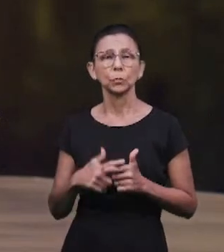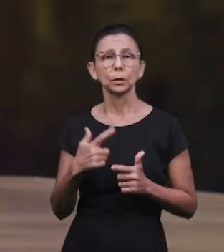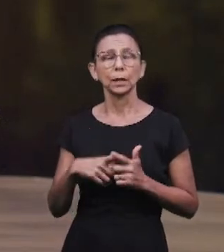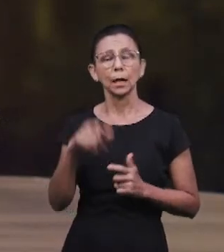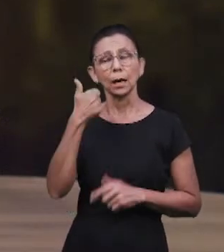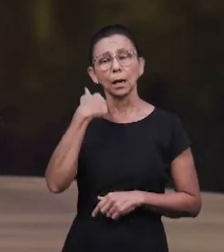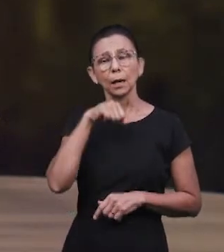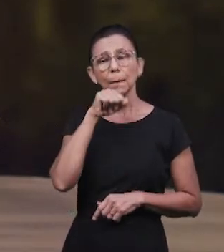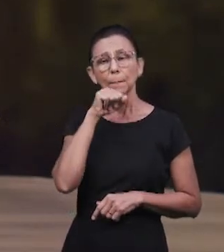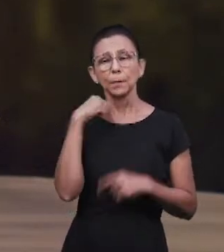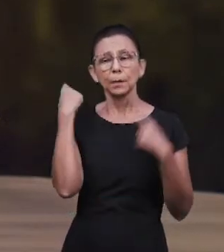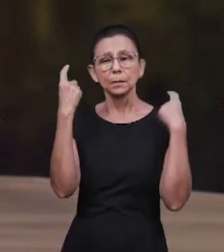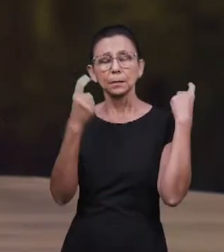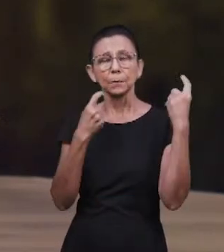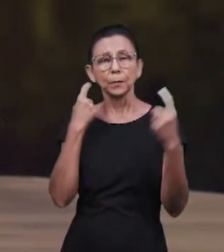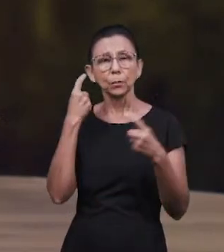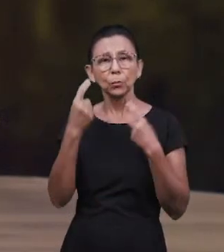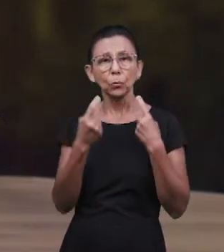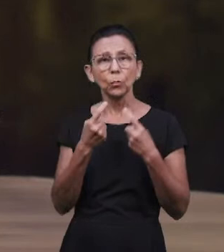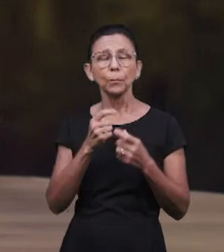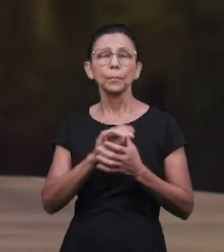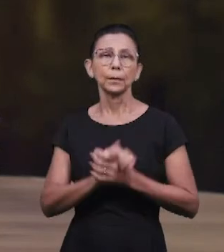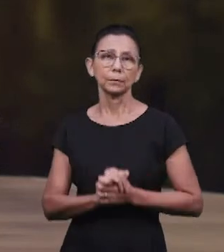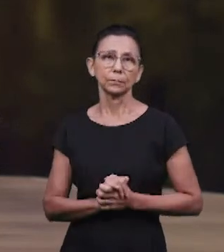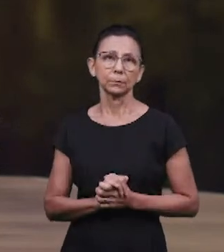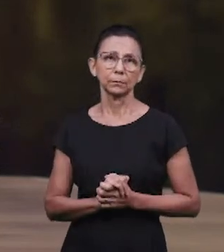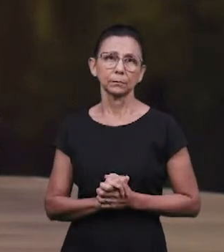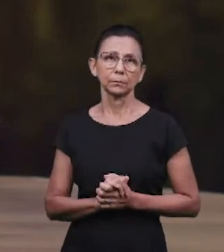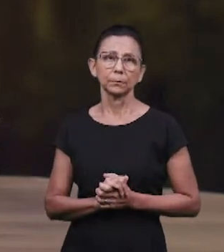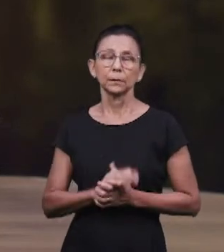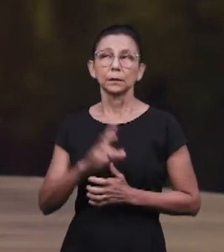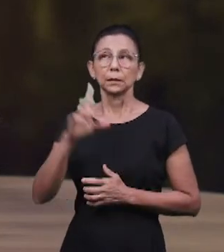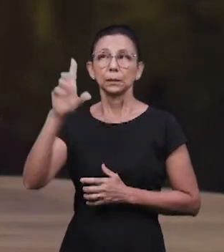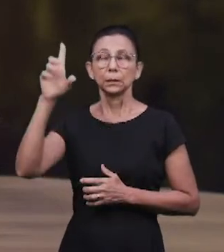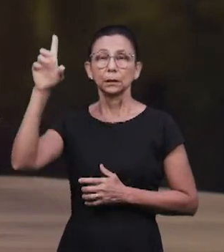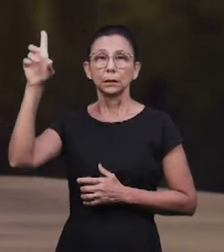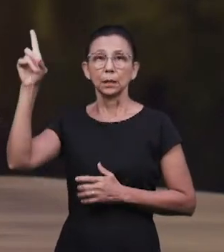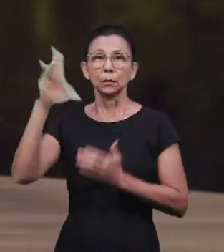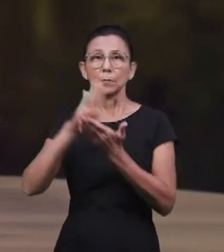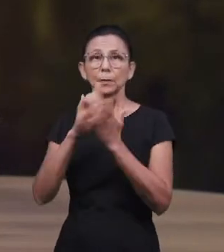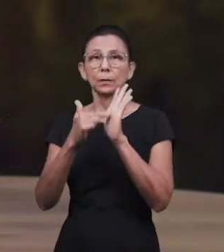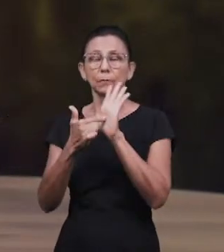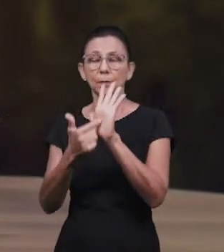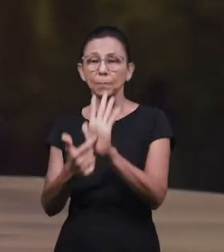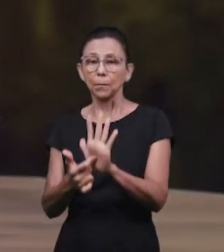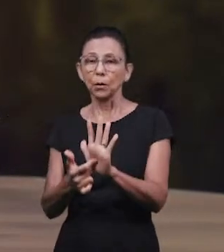Deus quer que os seus filhos obedeçam os pais.